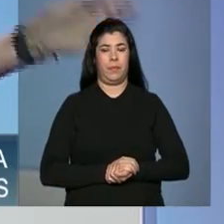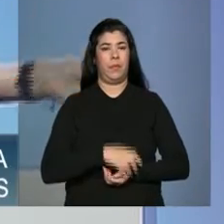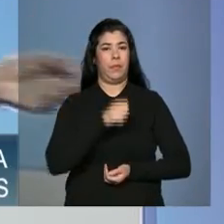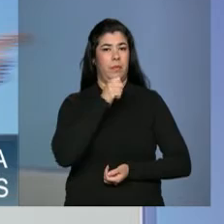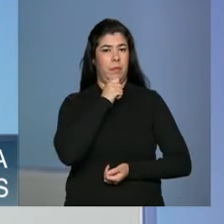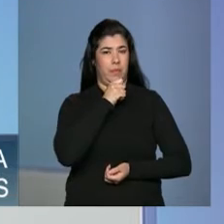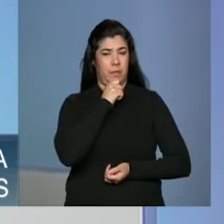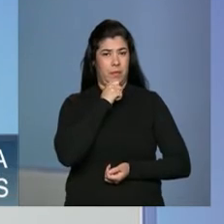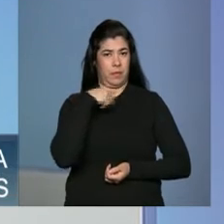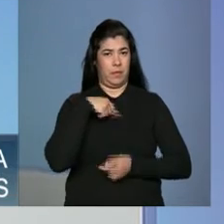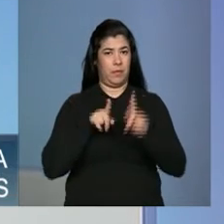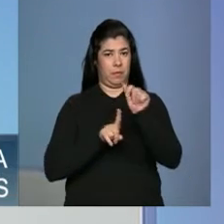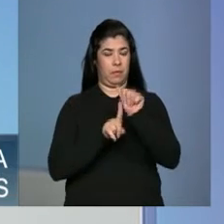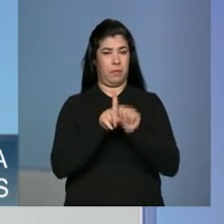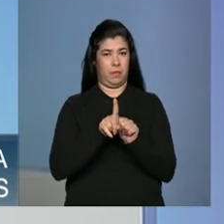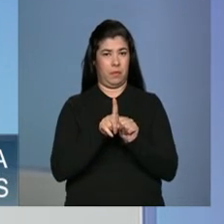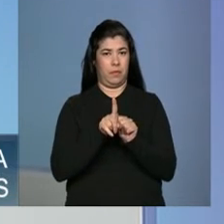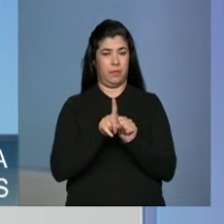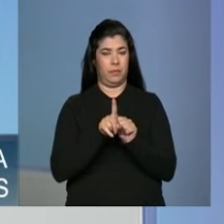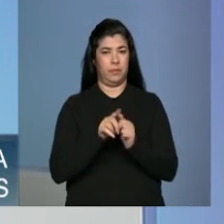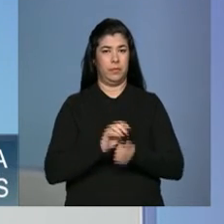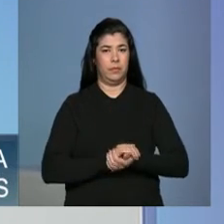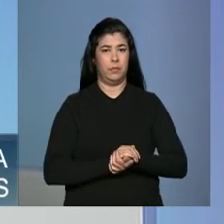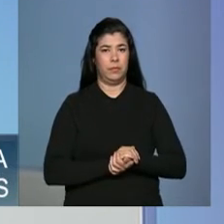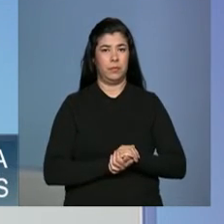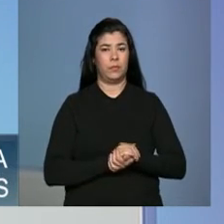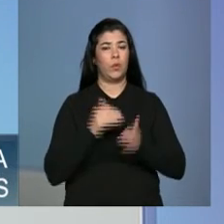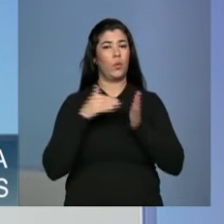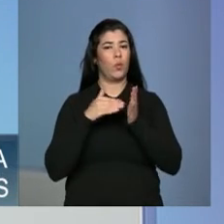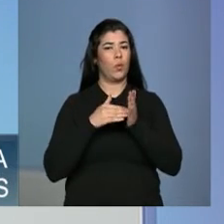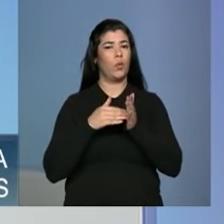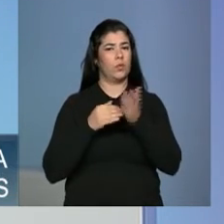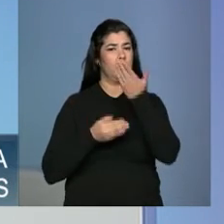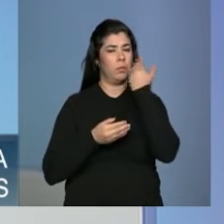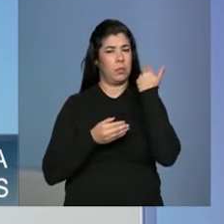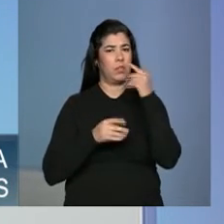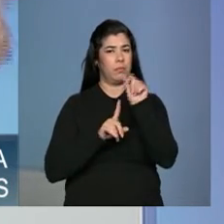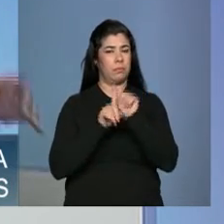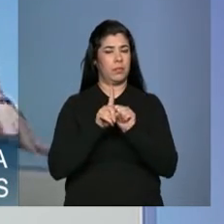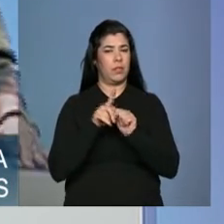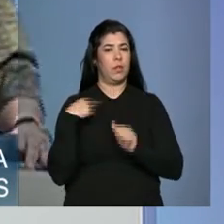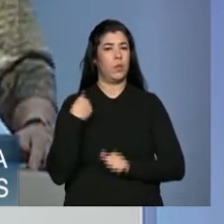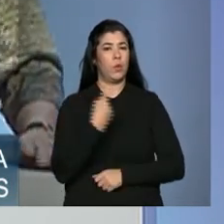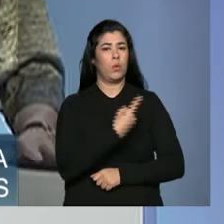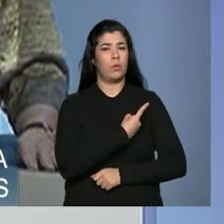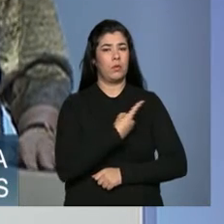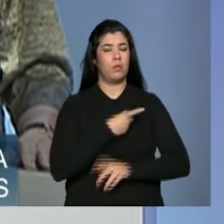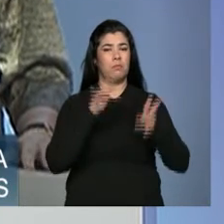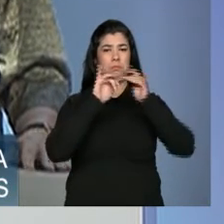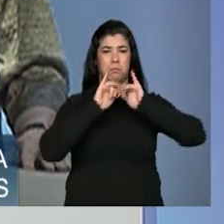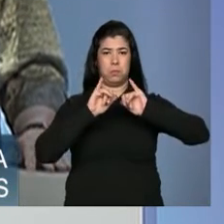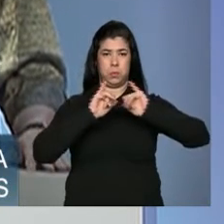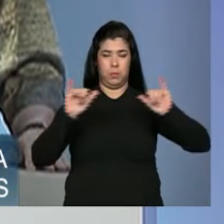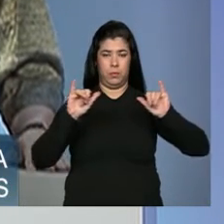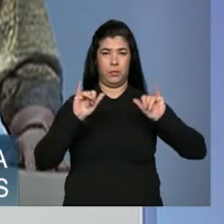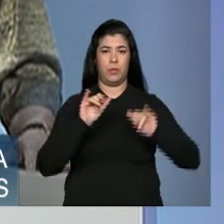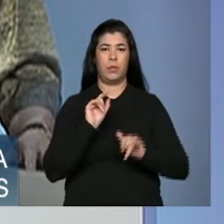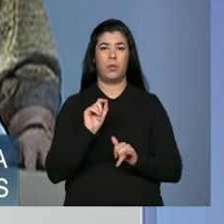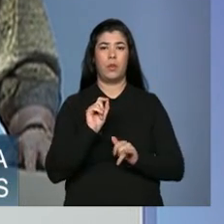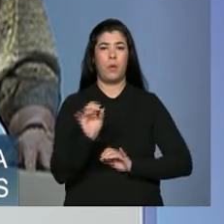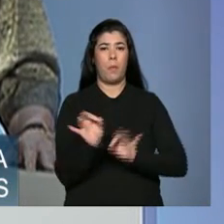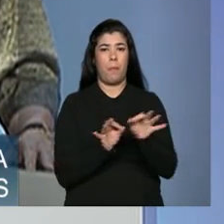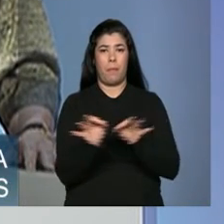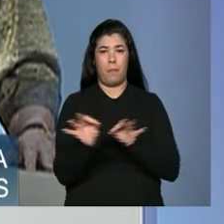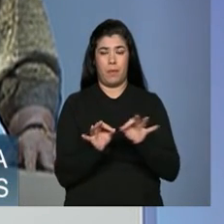Ainda esse mês que passou, nós lançamos o